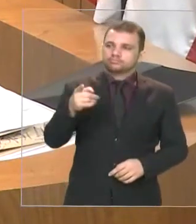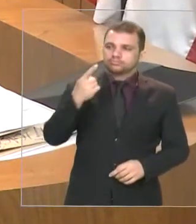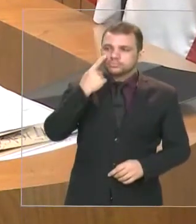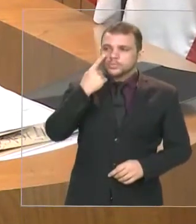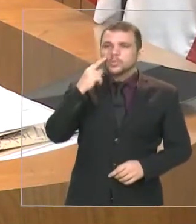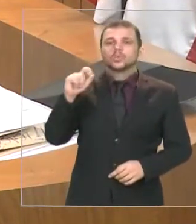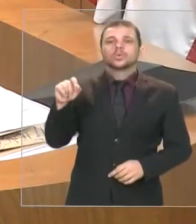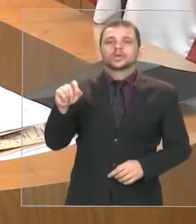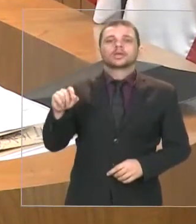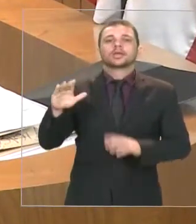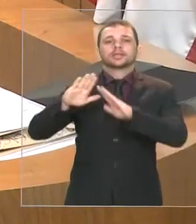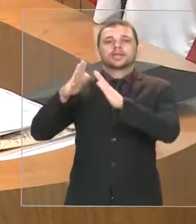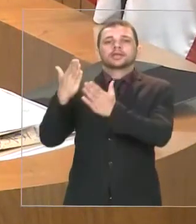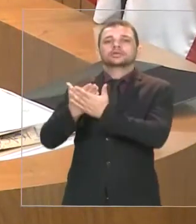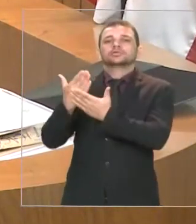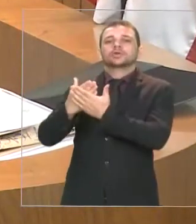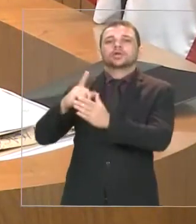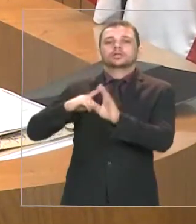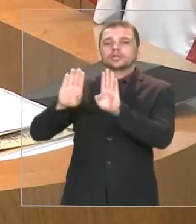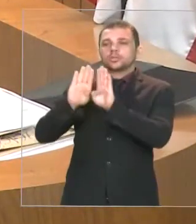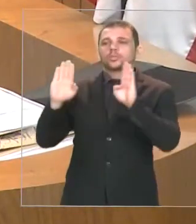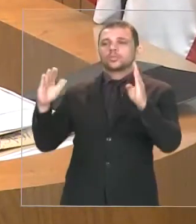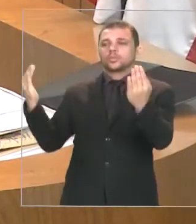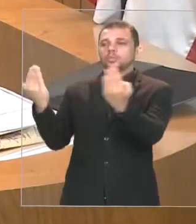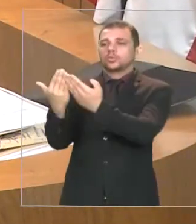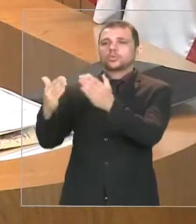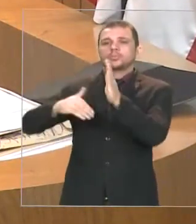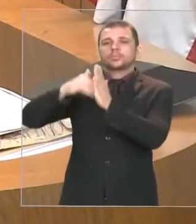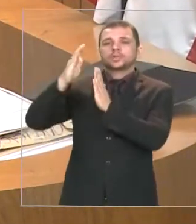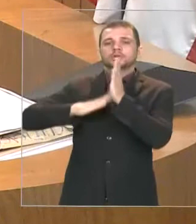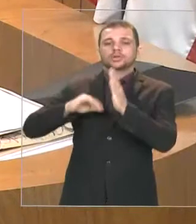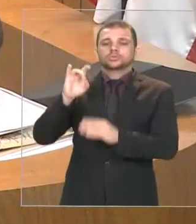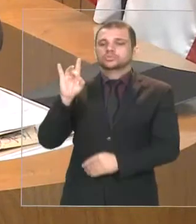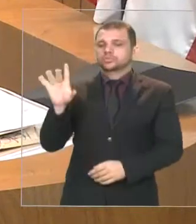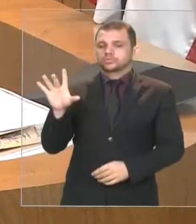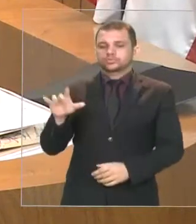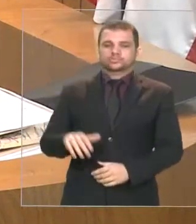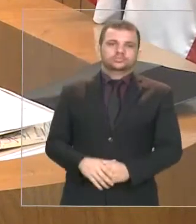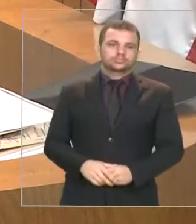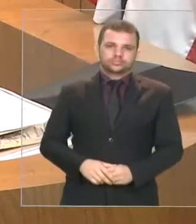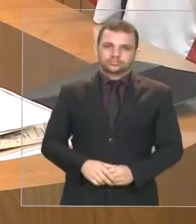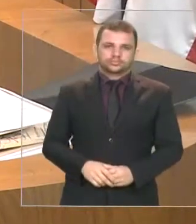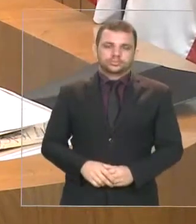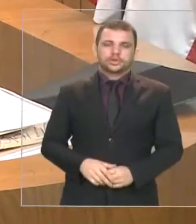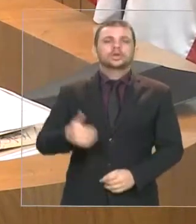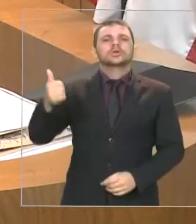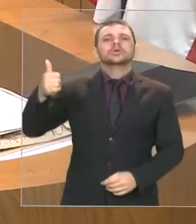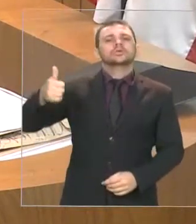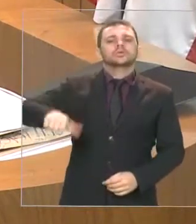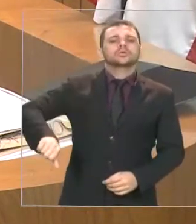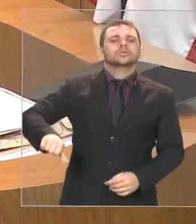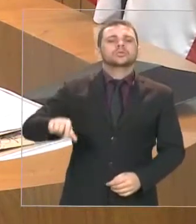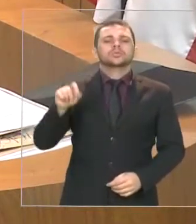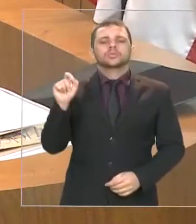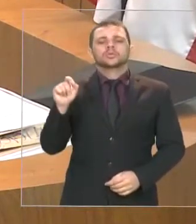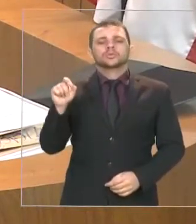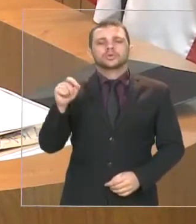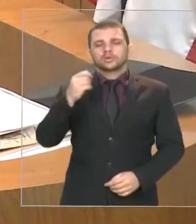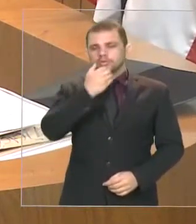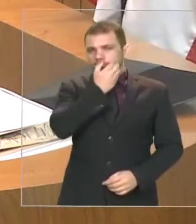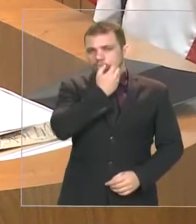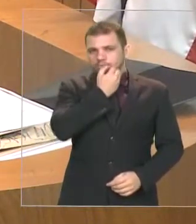muro pintado. E vejo, senhoras e senhores, o absurdo dos absurdos dos absurdos, deputada de